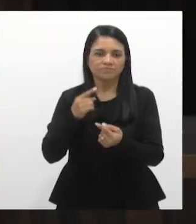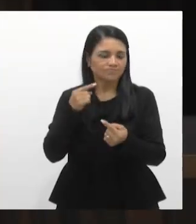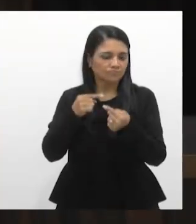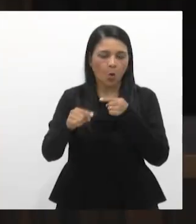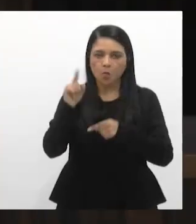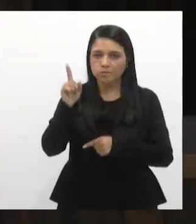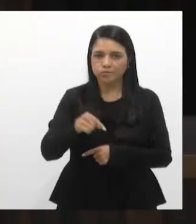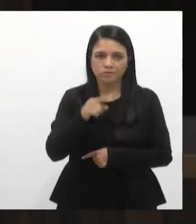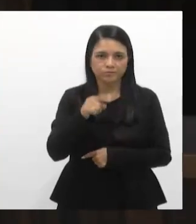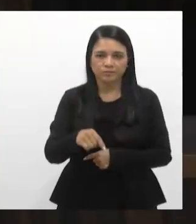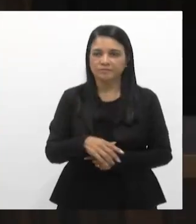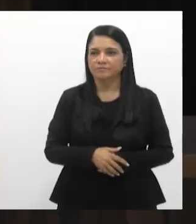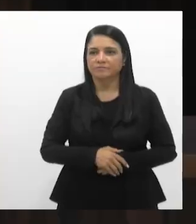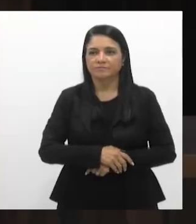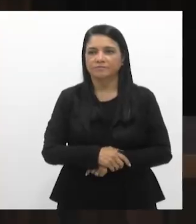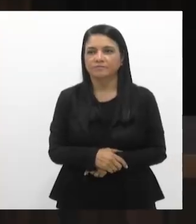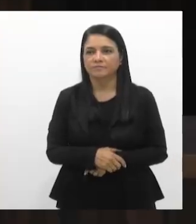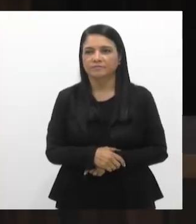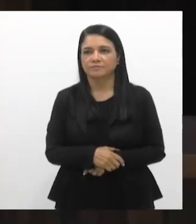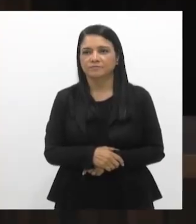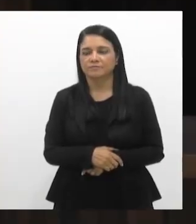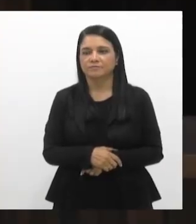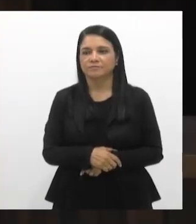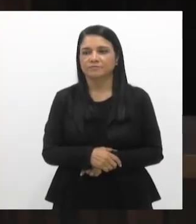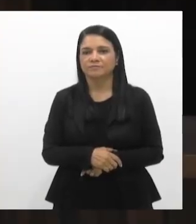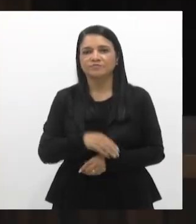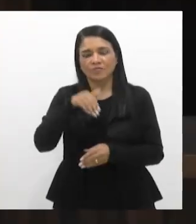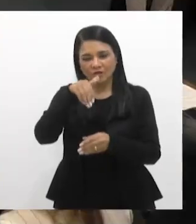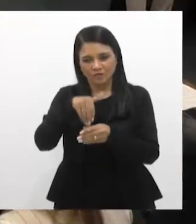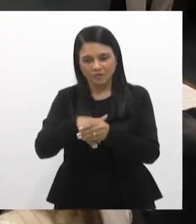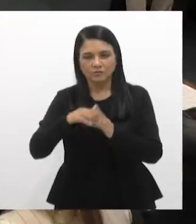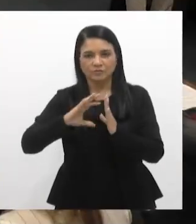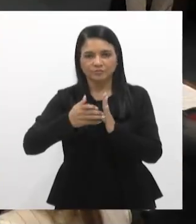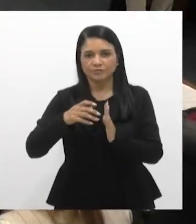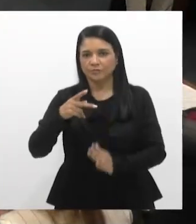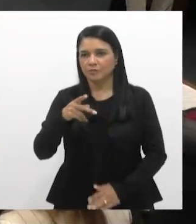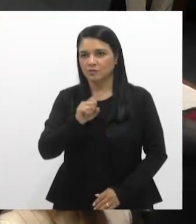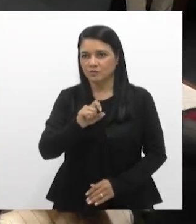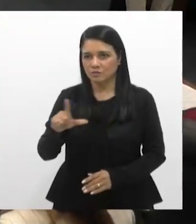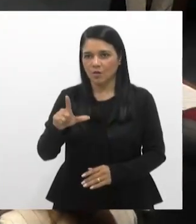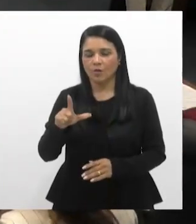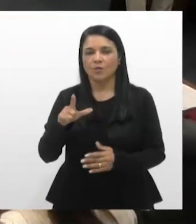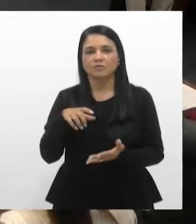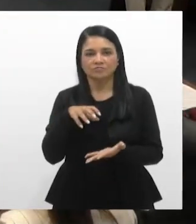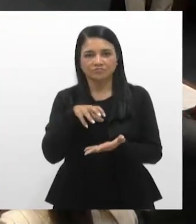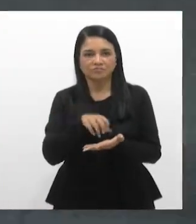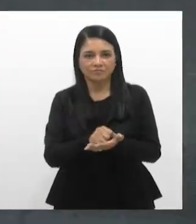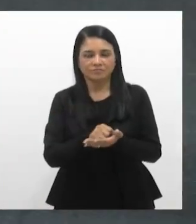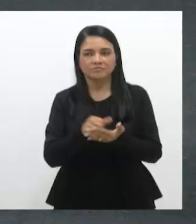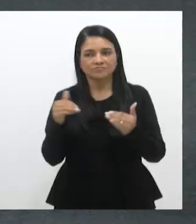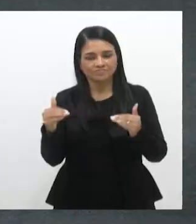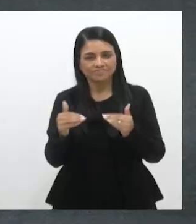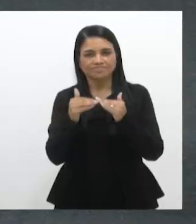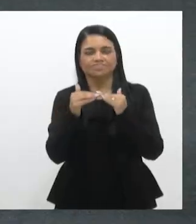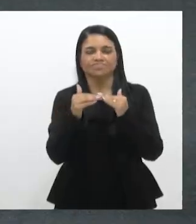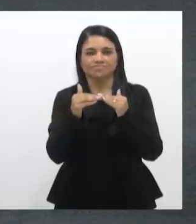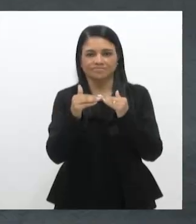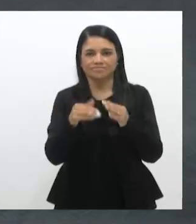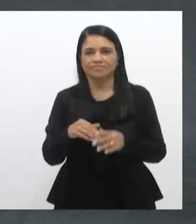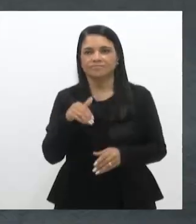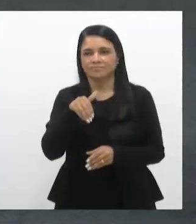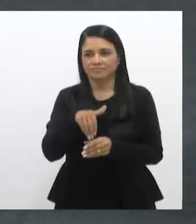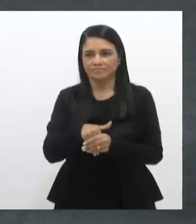rejeitado. Essa era a minha também. Voto da bancada do PSOL. Consignado, voto pela favorável da aprovação. bancada do PSOL. Favorável.